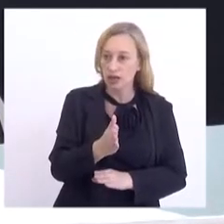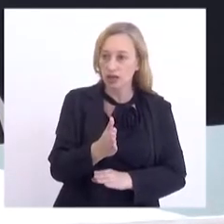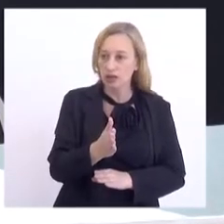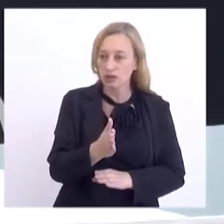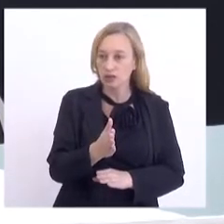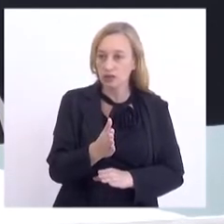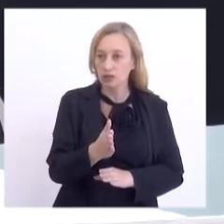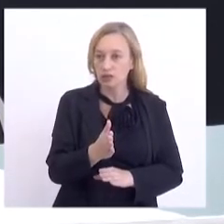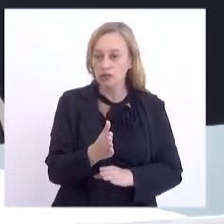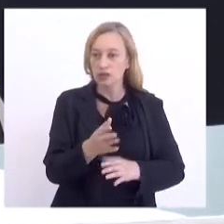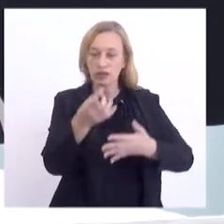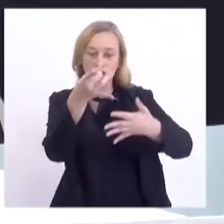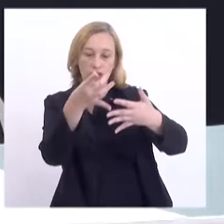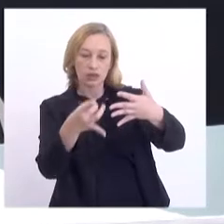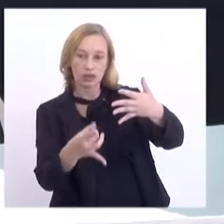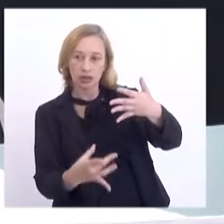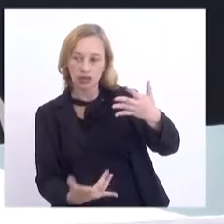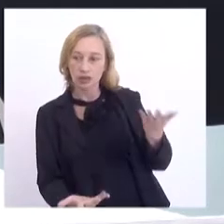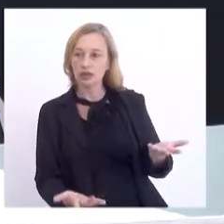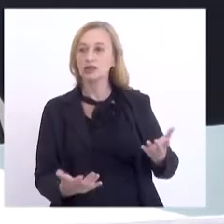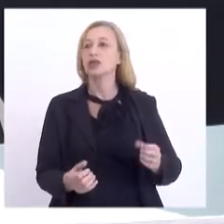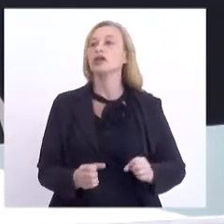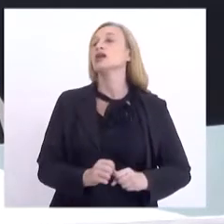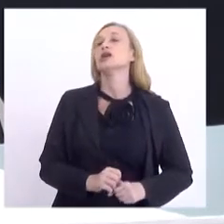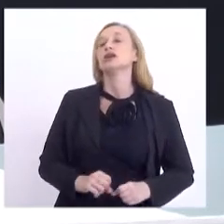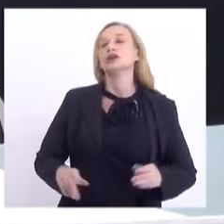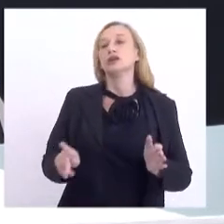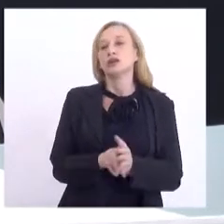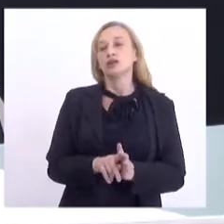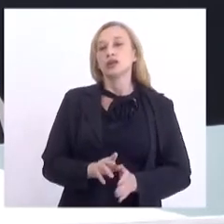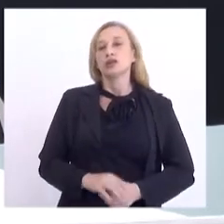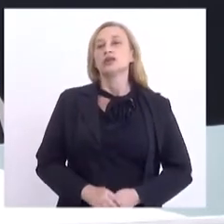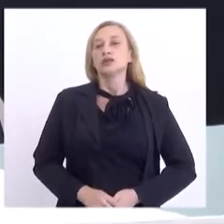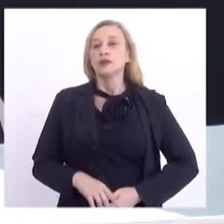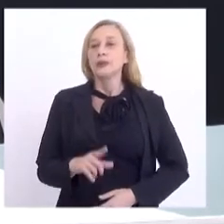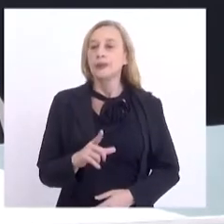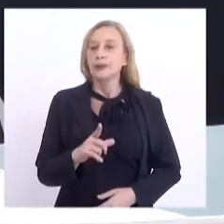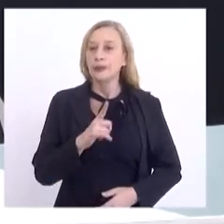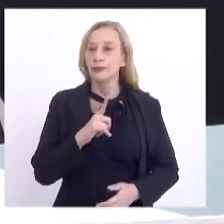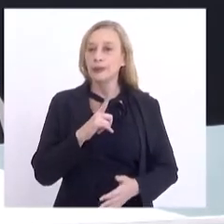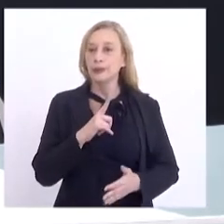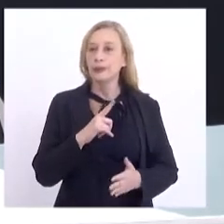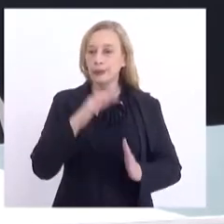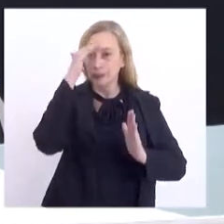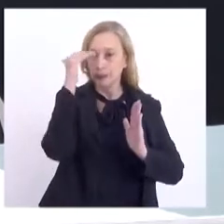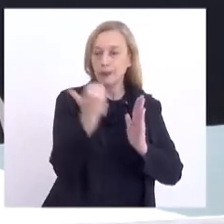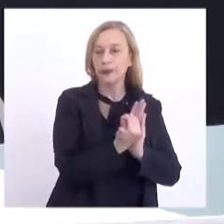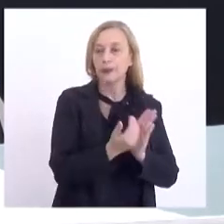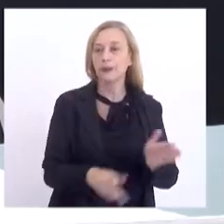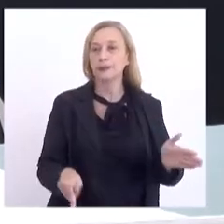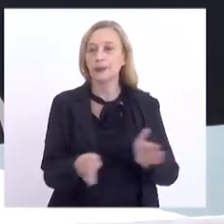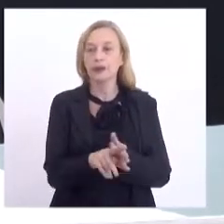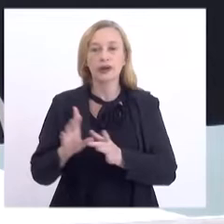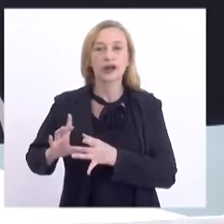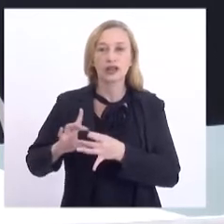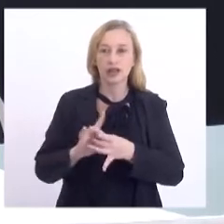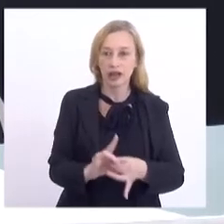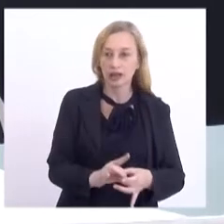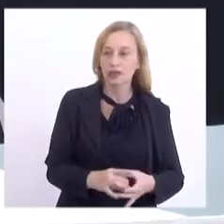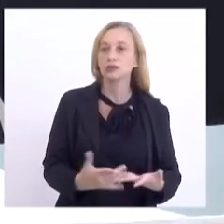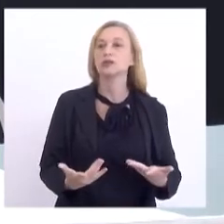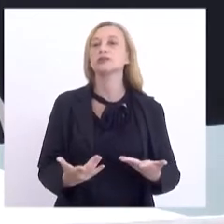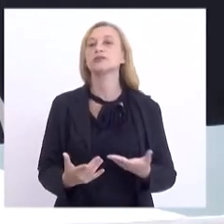do projeto tarde vai para o site da Transparência então tem a execução do contrato aliado o projeto tem o